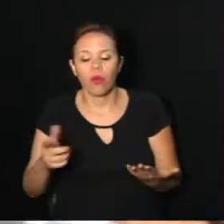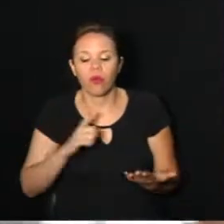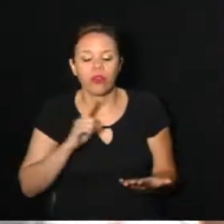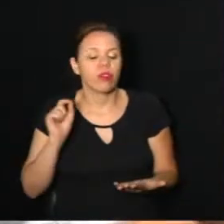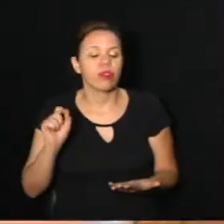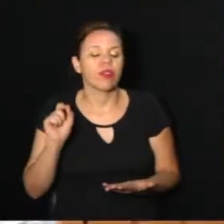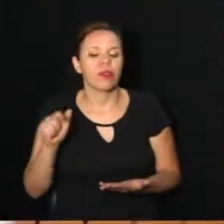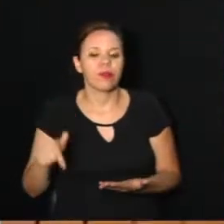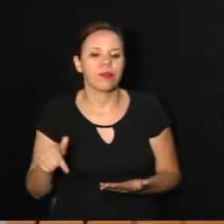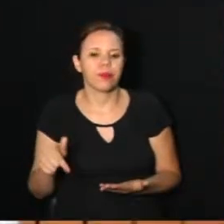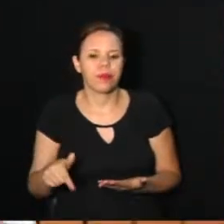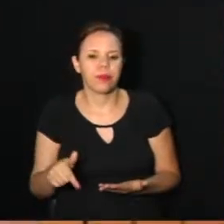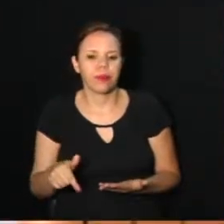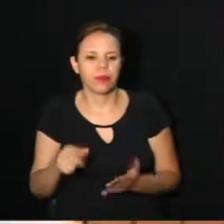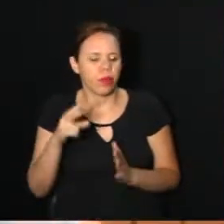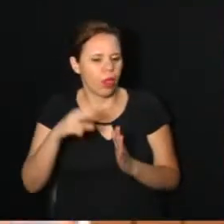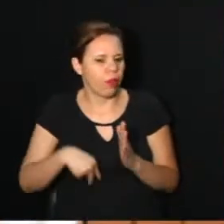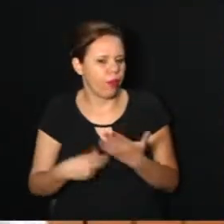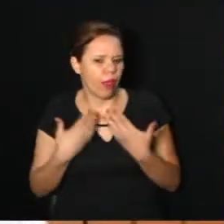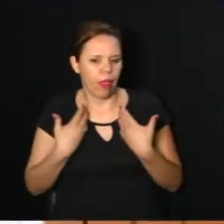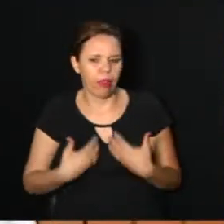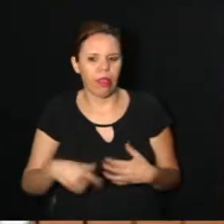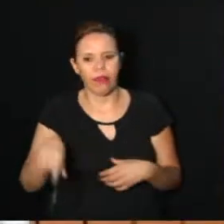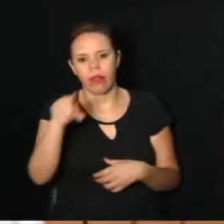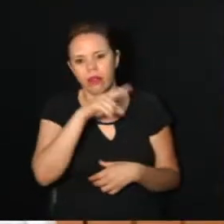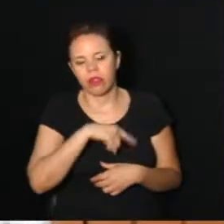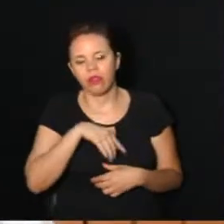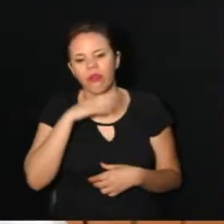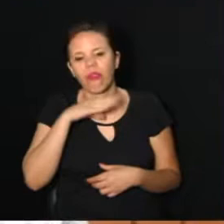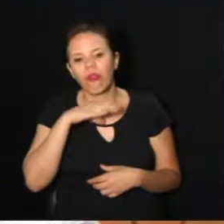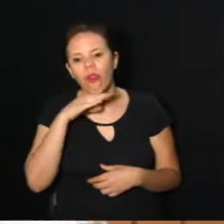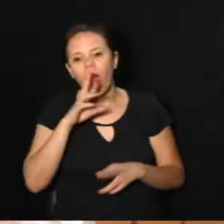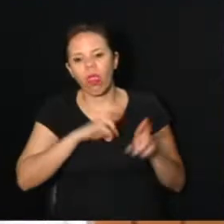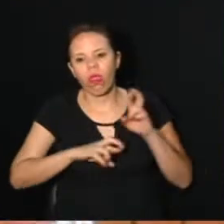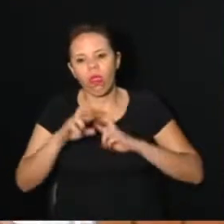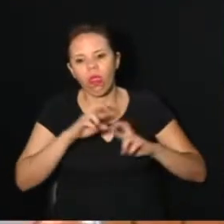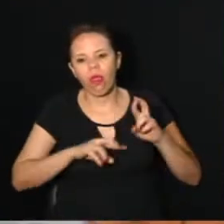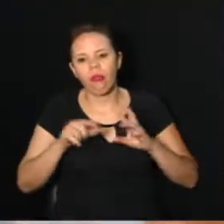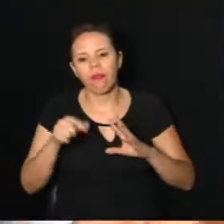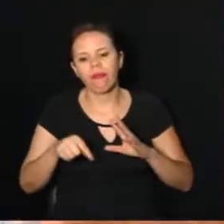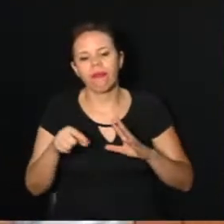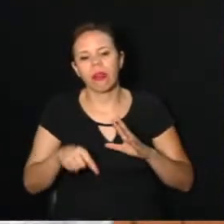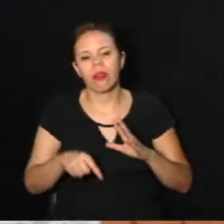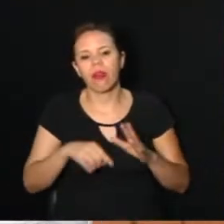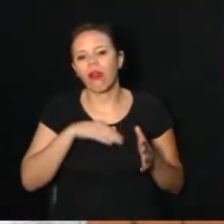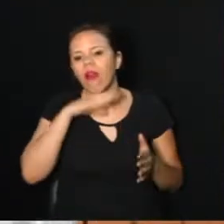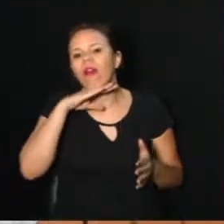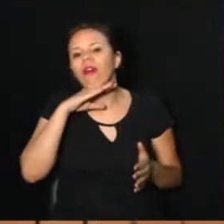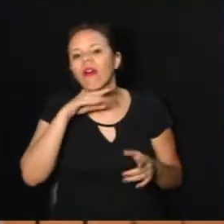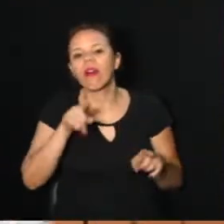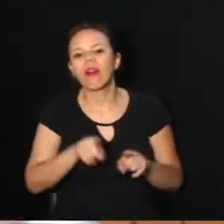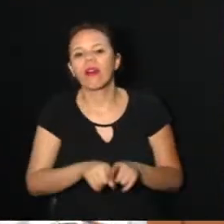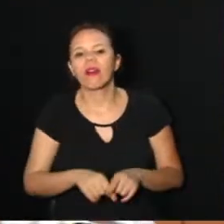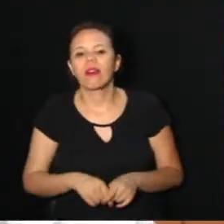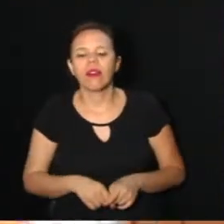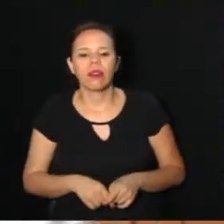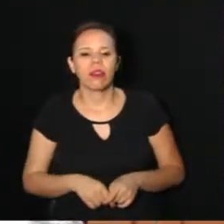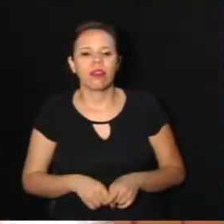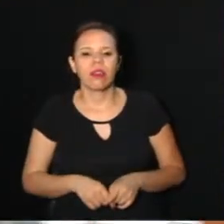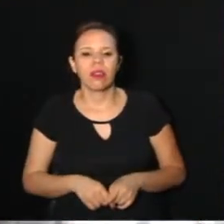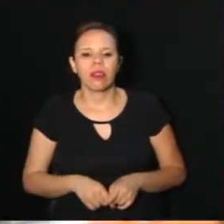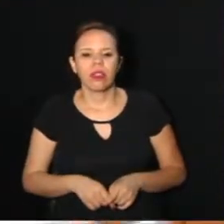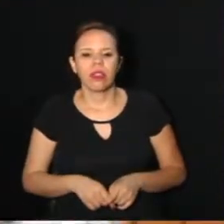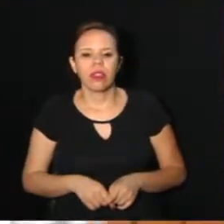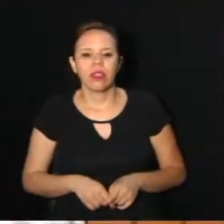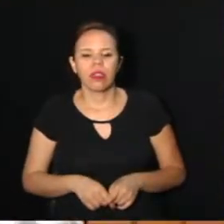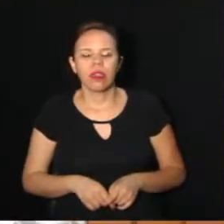eu tenho aqui, não vou ler para não cansá-los, porque já deve estar enjoado de verificar isso aqui, enjoado de serem também instados por